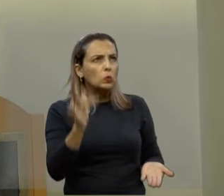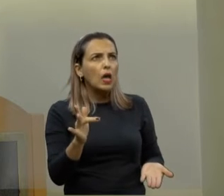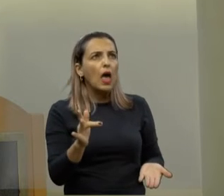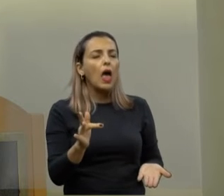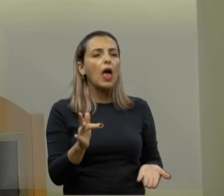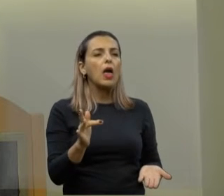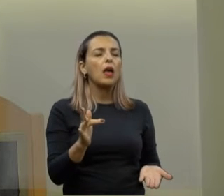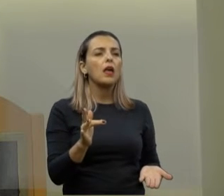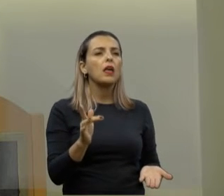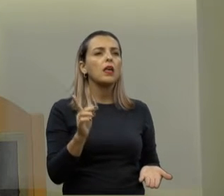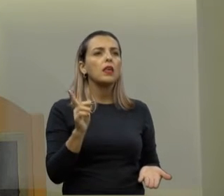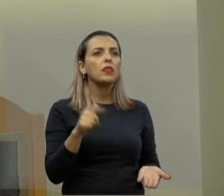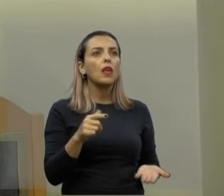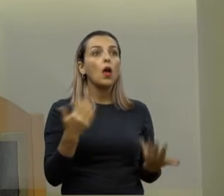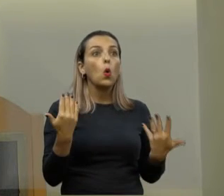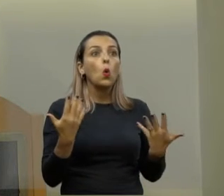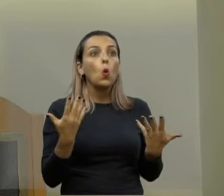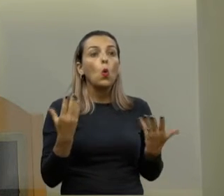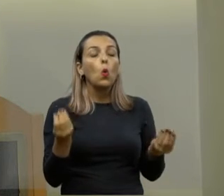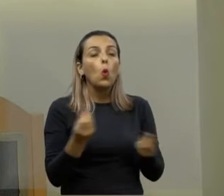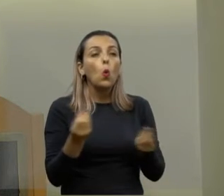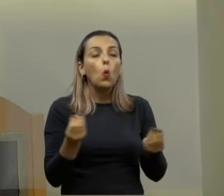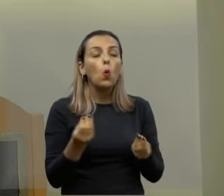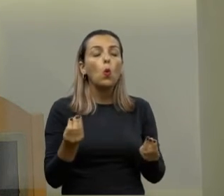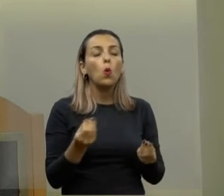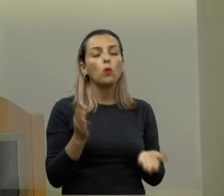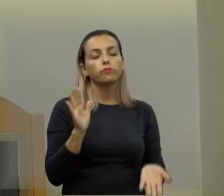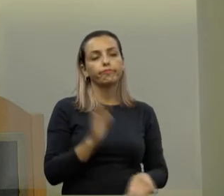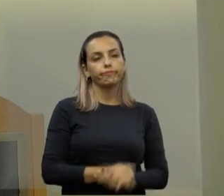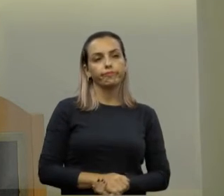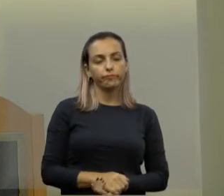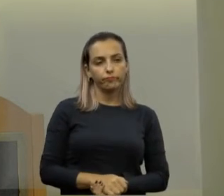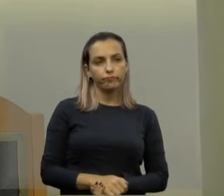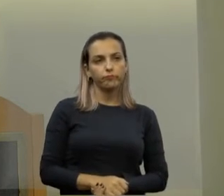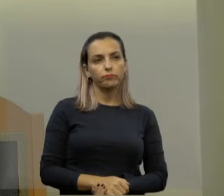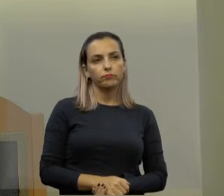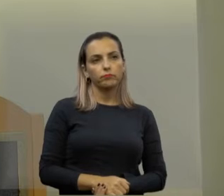Olha só olha só agora gente